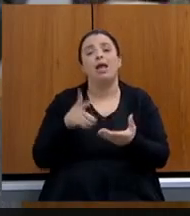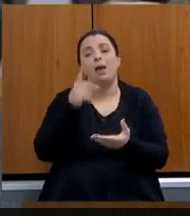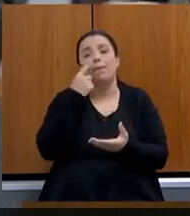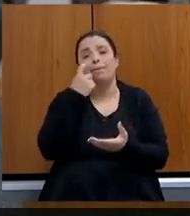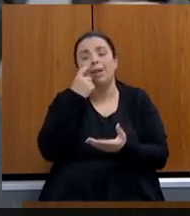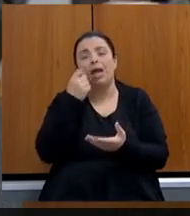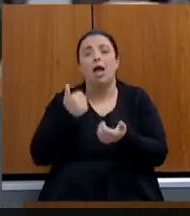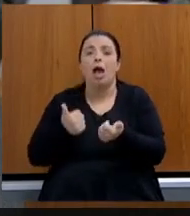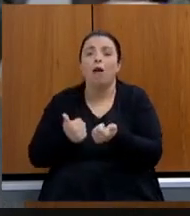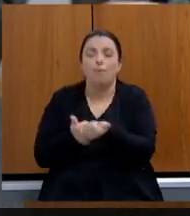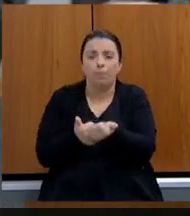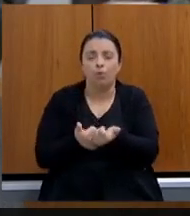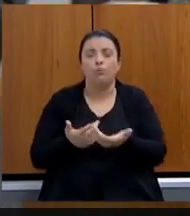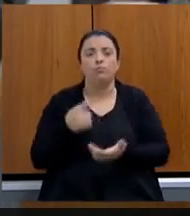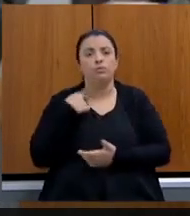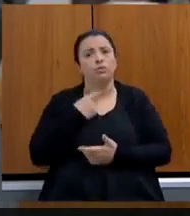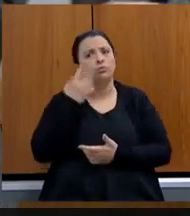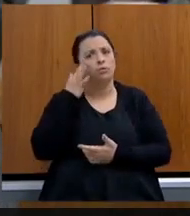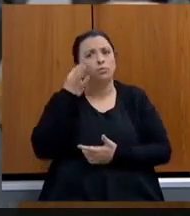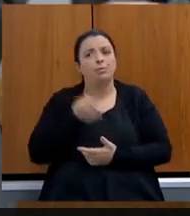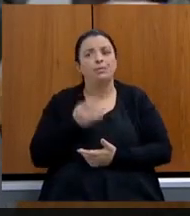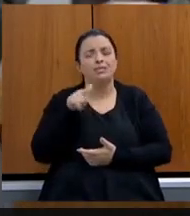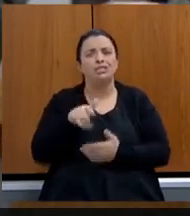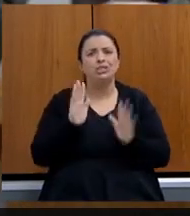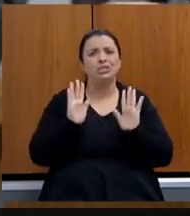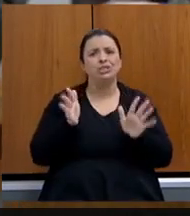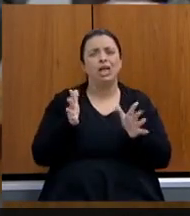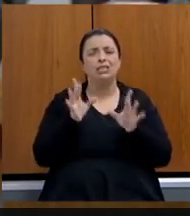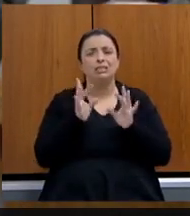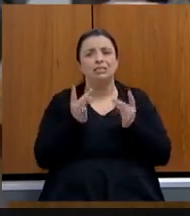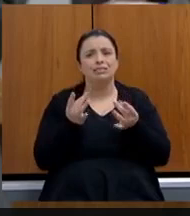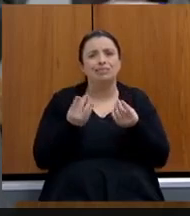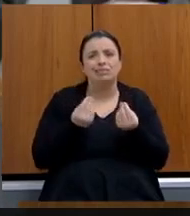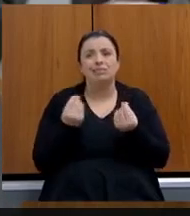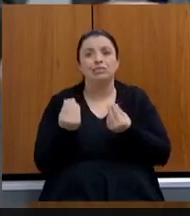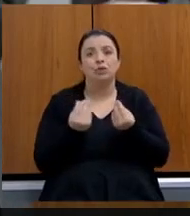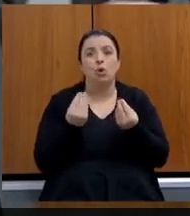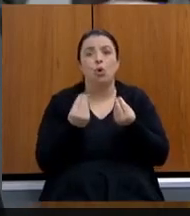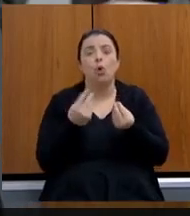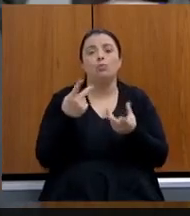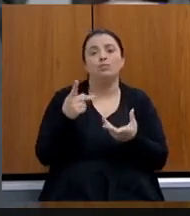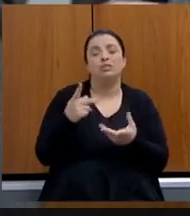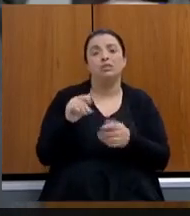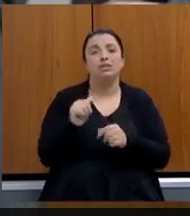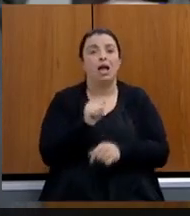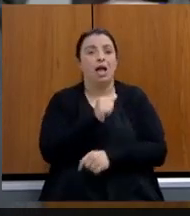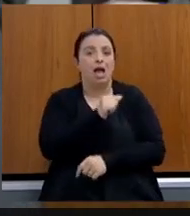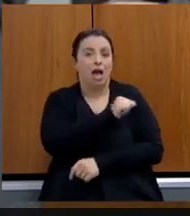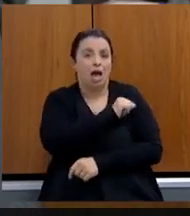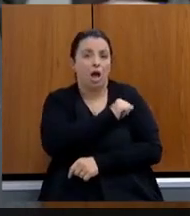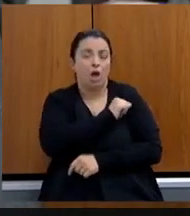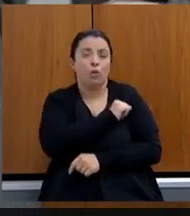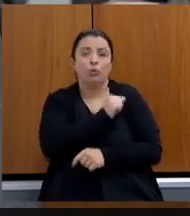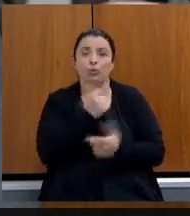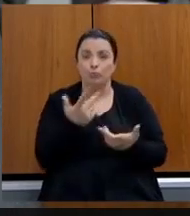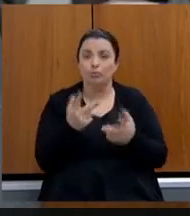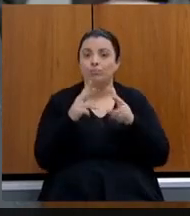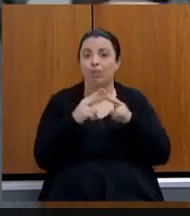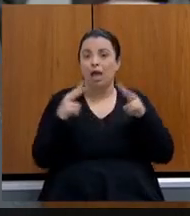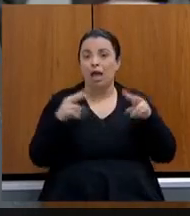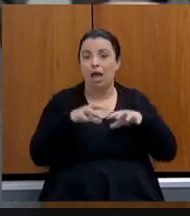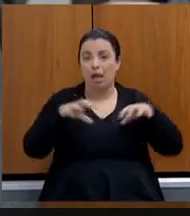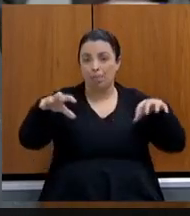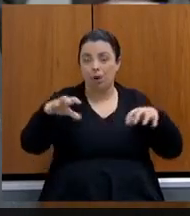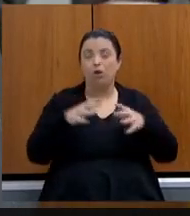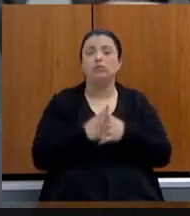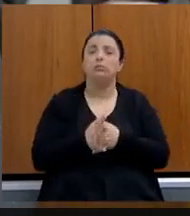entendíamos que uma situação já era muito sensível das famílias com seus estudantes de forma remota mas a situação era mais crítica ainda